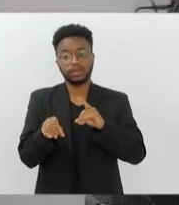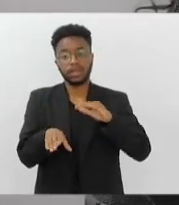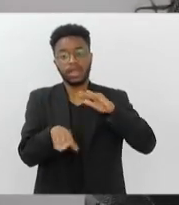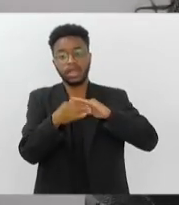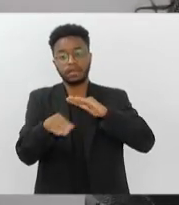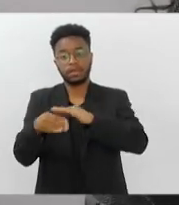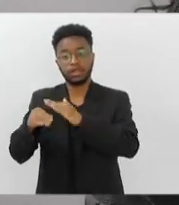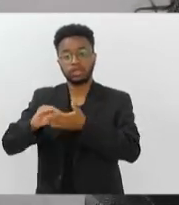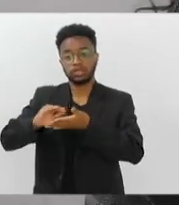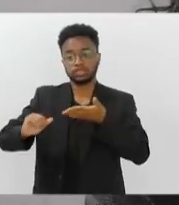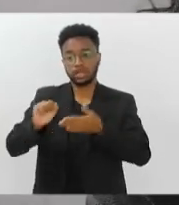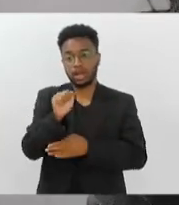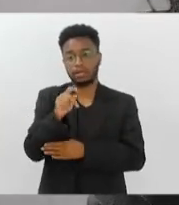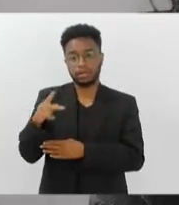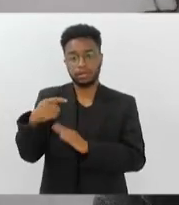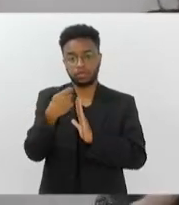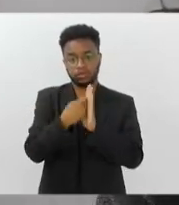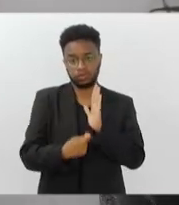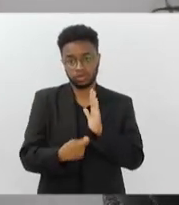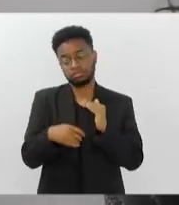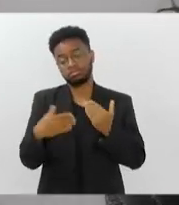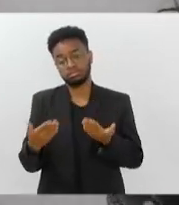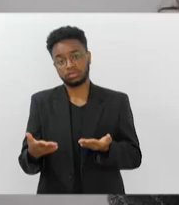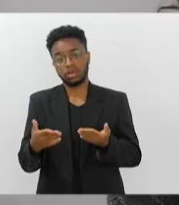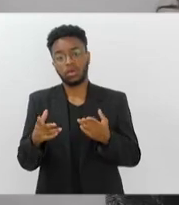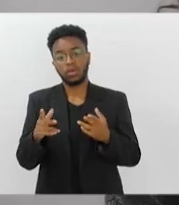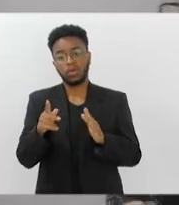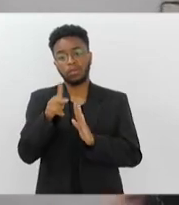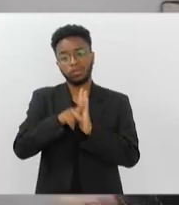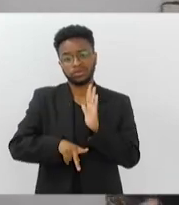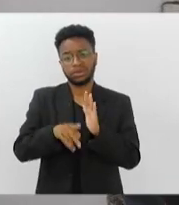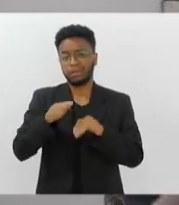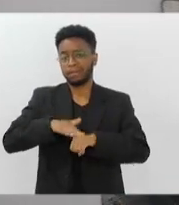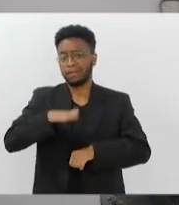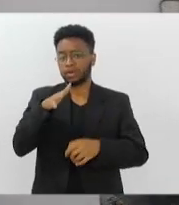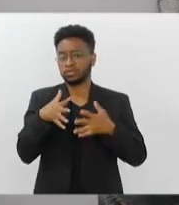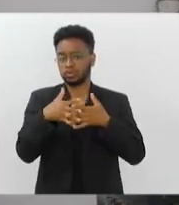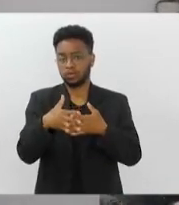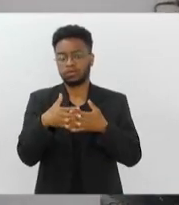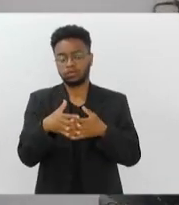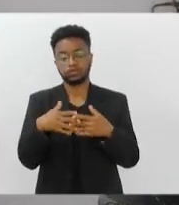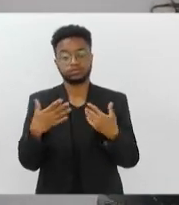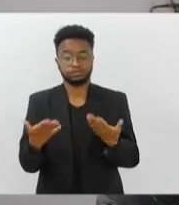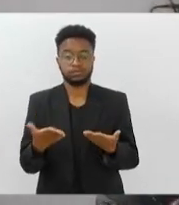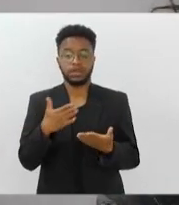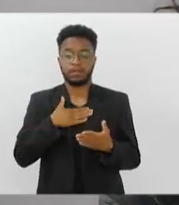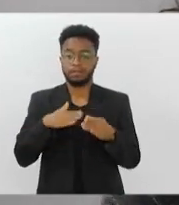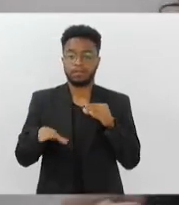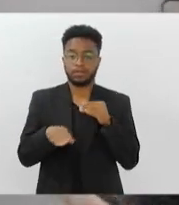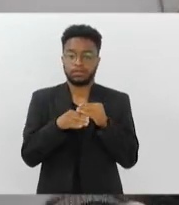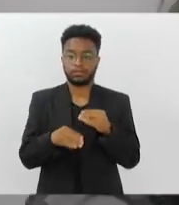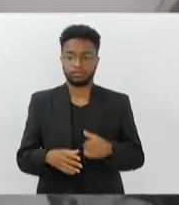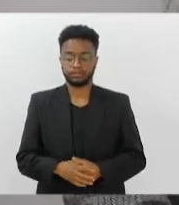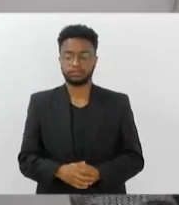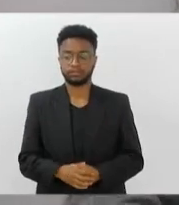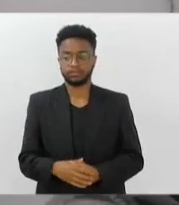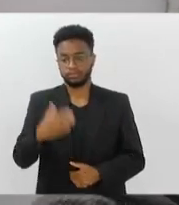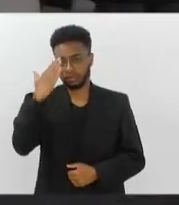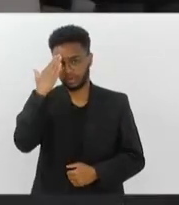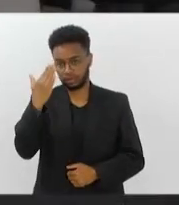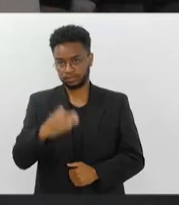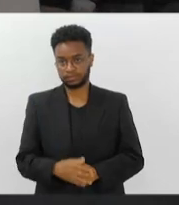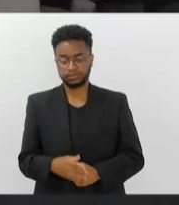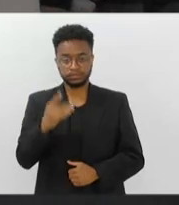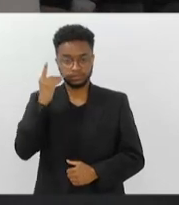os aplicativos do texto e assim o projeto, a meu ver, ficou ainda mais confuso. Essa observação que eu queria fazer. Perfeitamente. Obrigado.